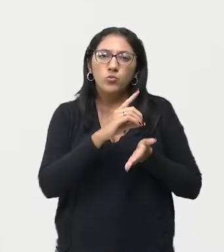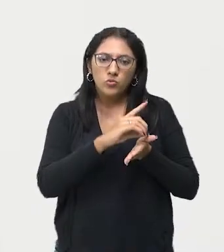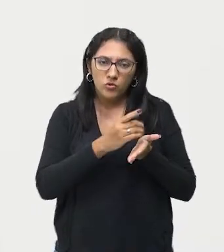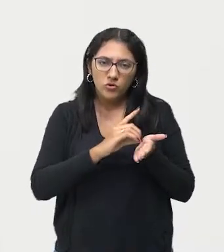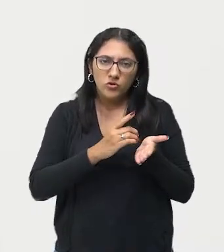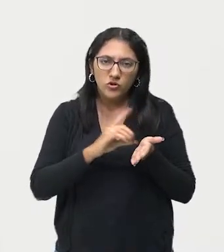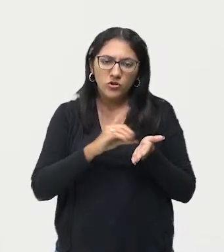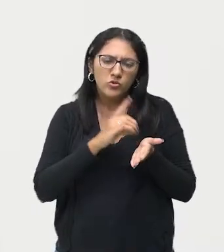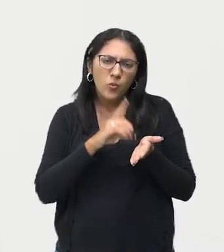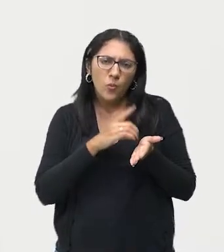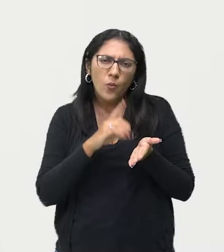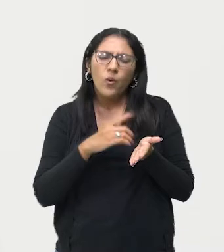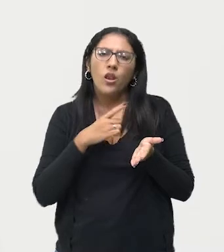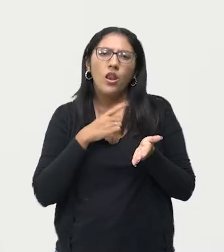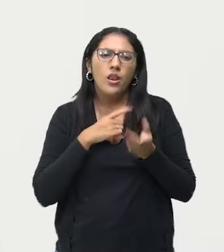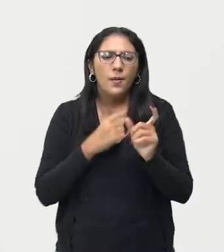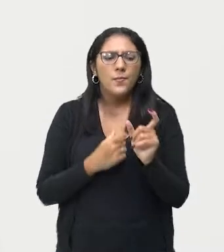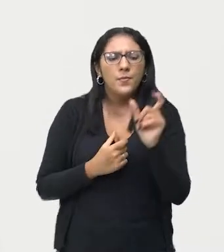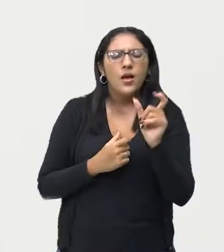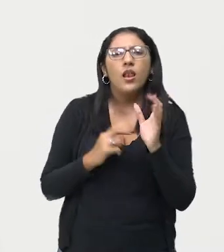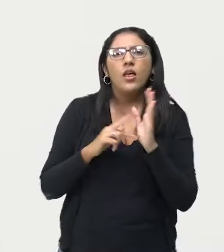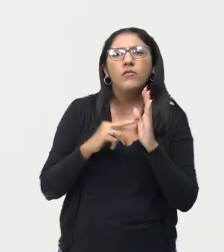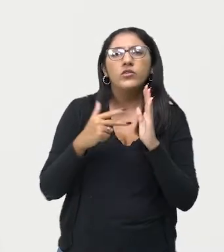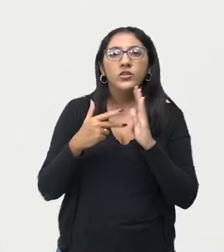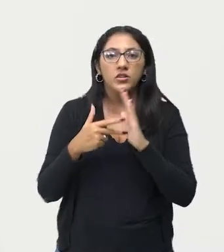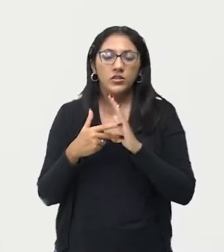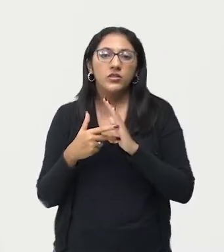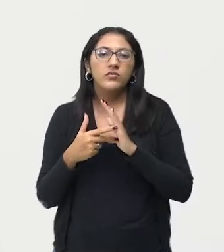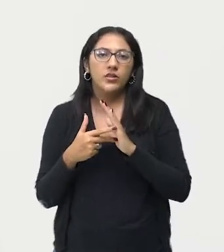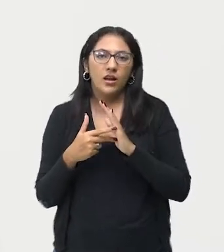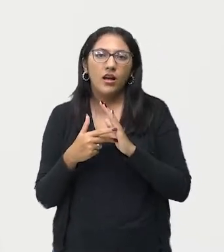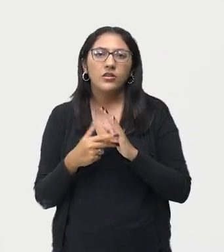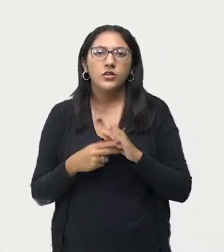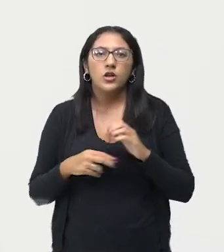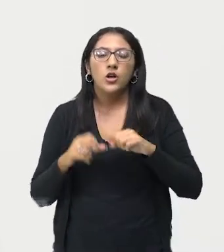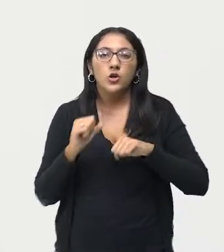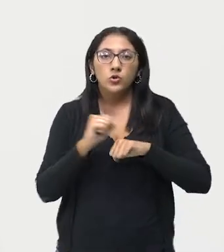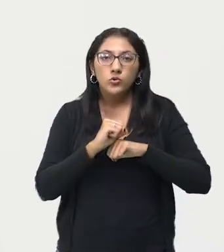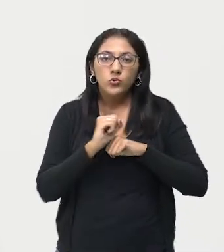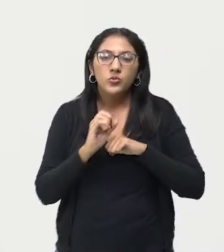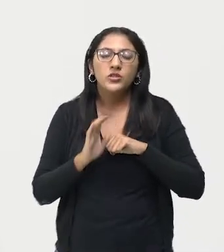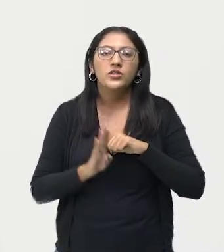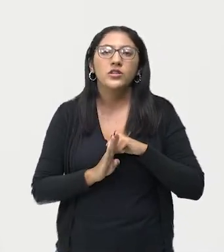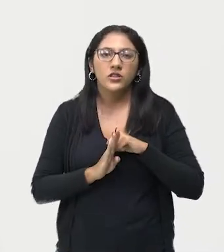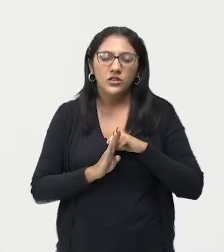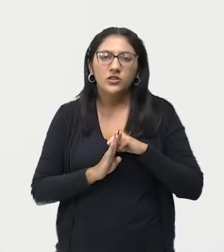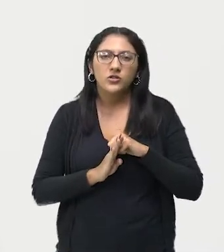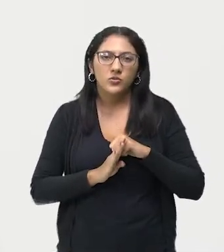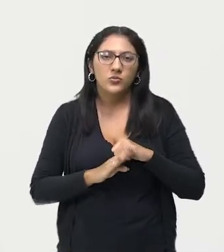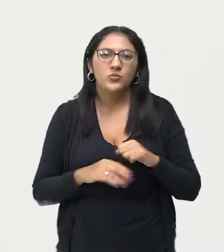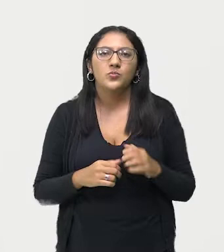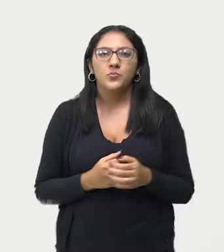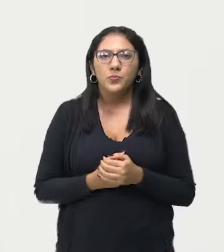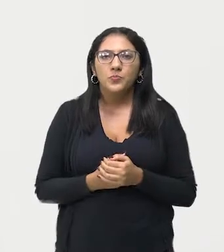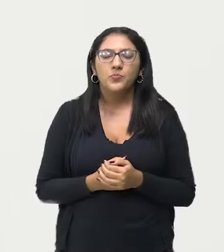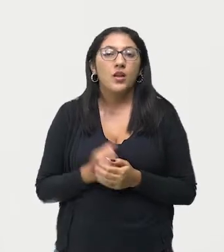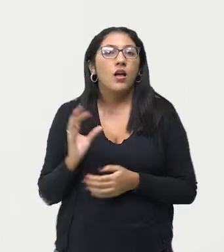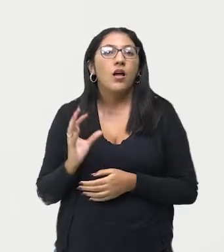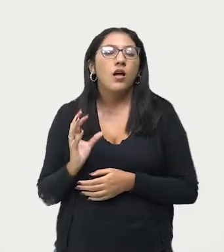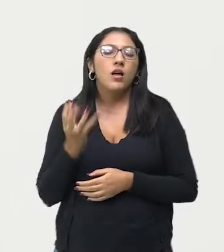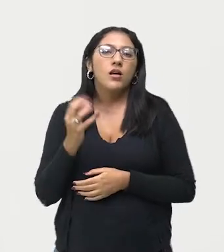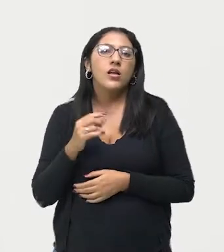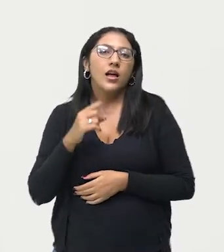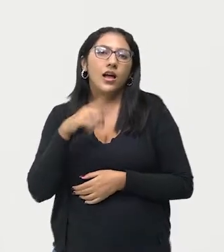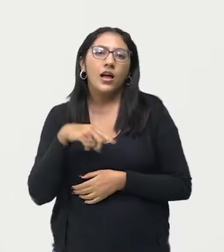dicionário, fato, né, a palavra fato é um substantivo masculino e diz para nós que é um evento